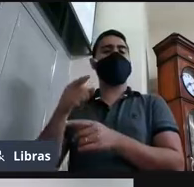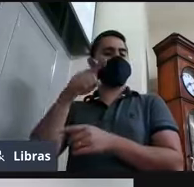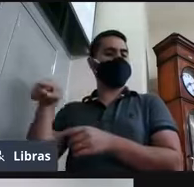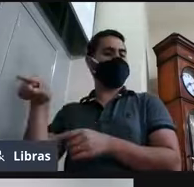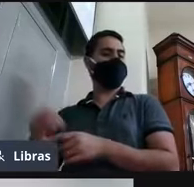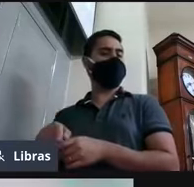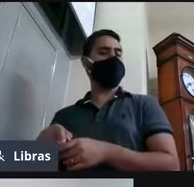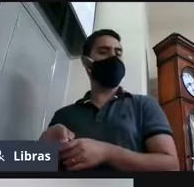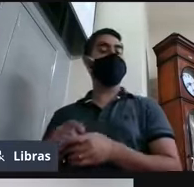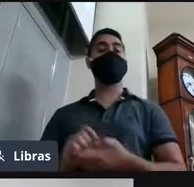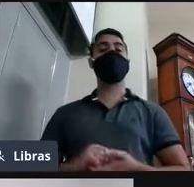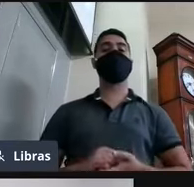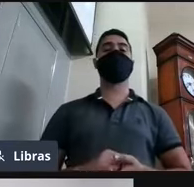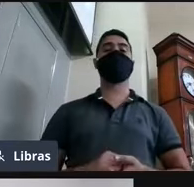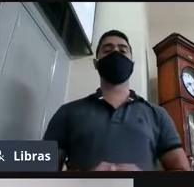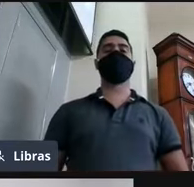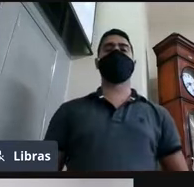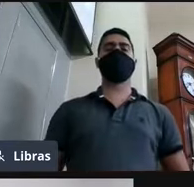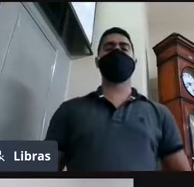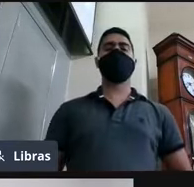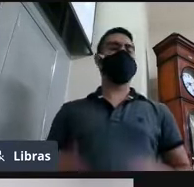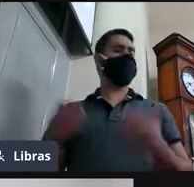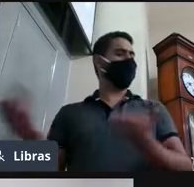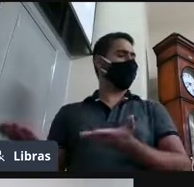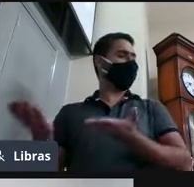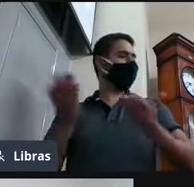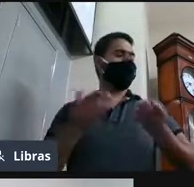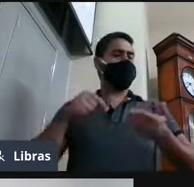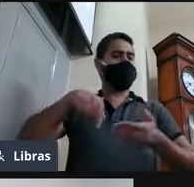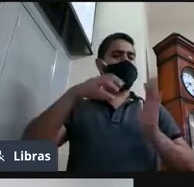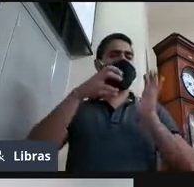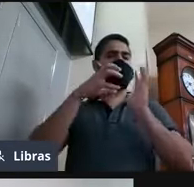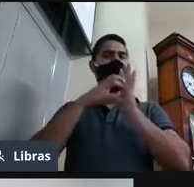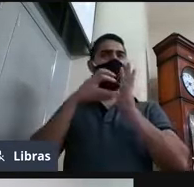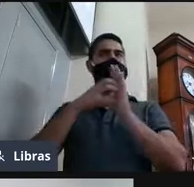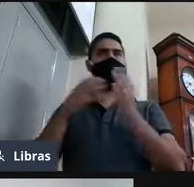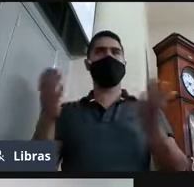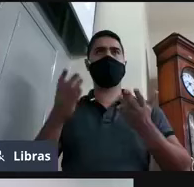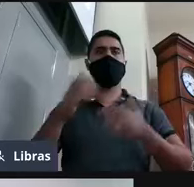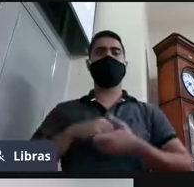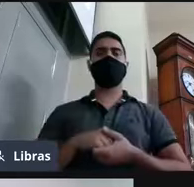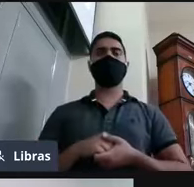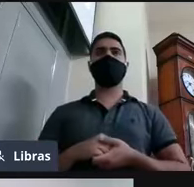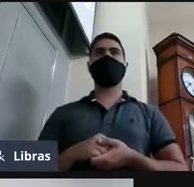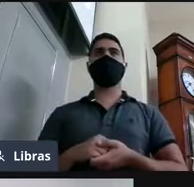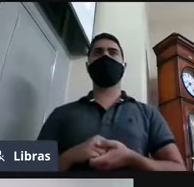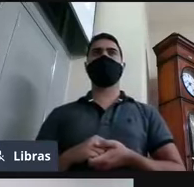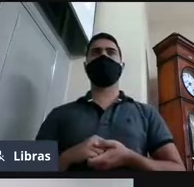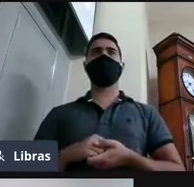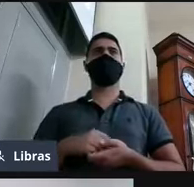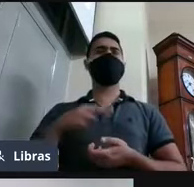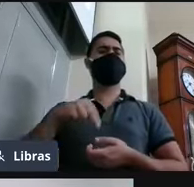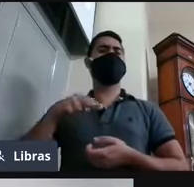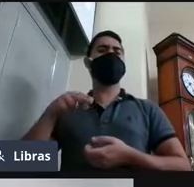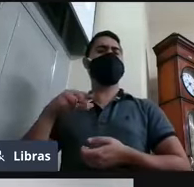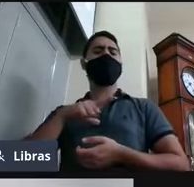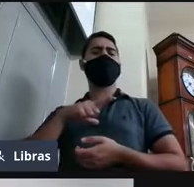seja, nós recebemos aqui na Câmara Municipal hoje, nunca